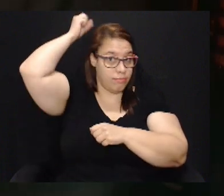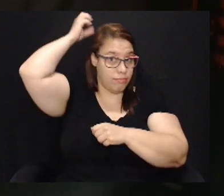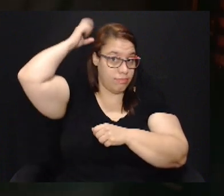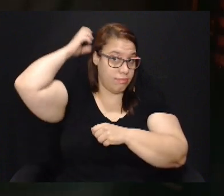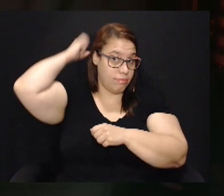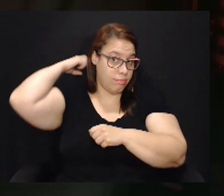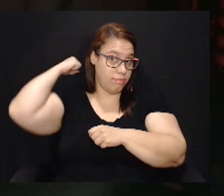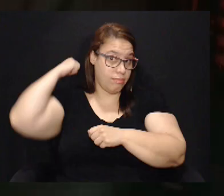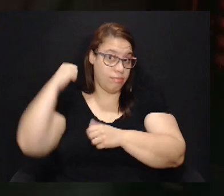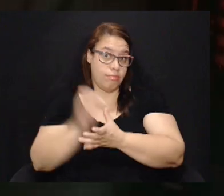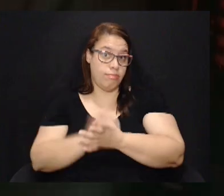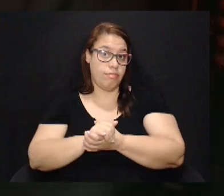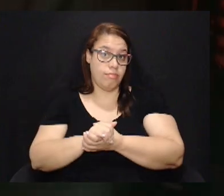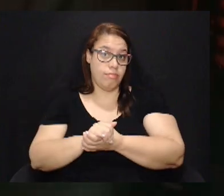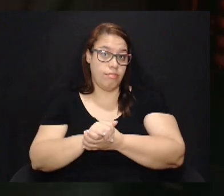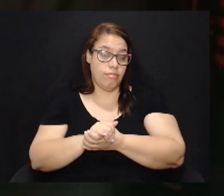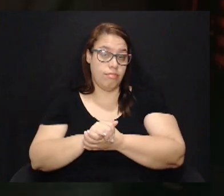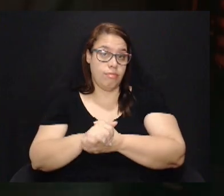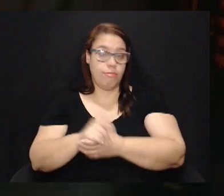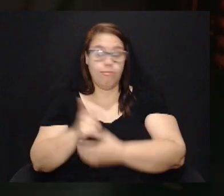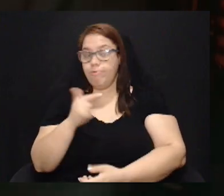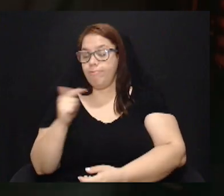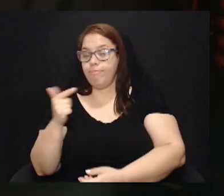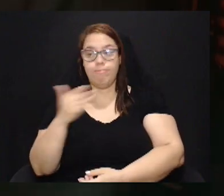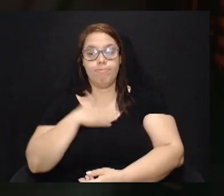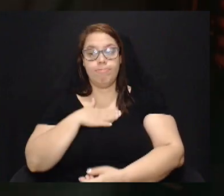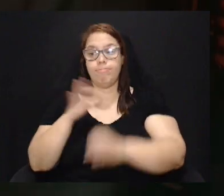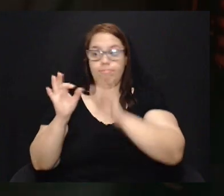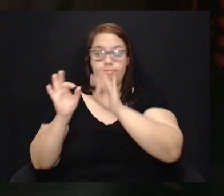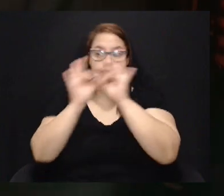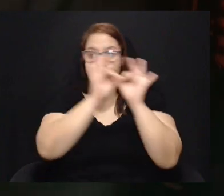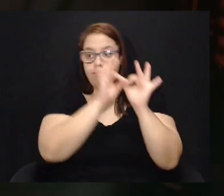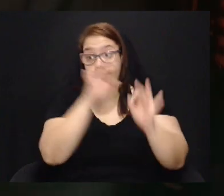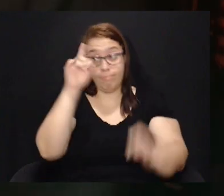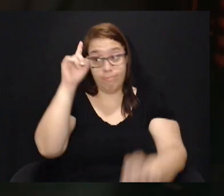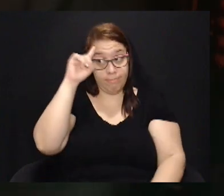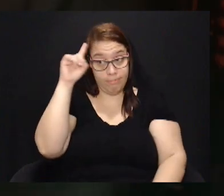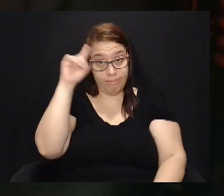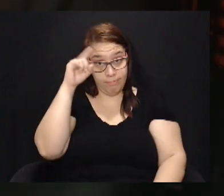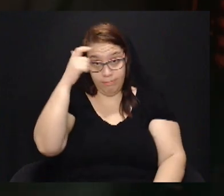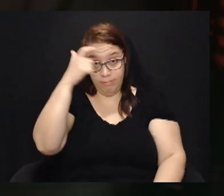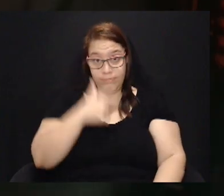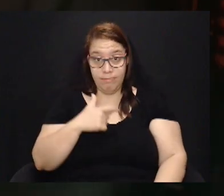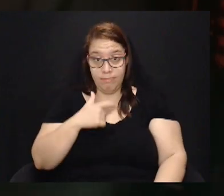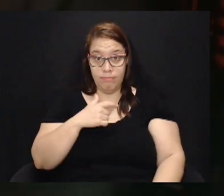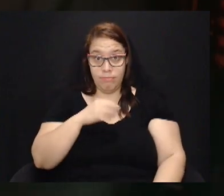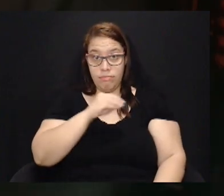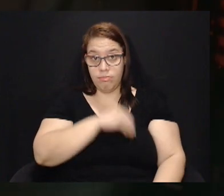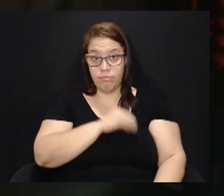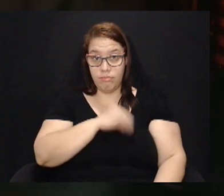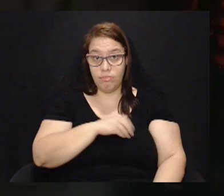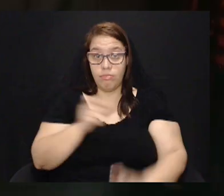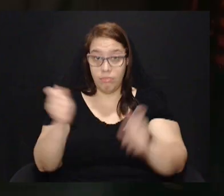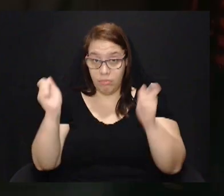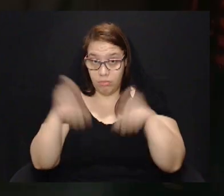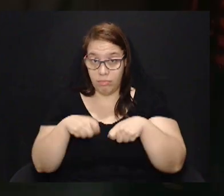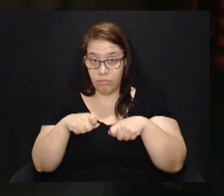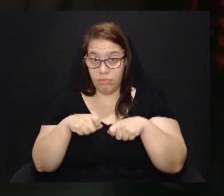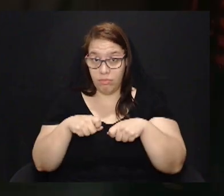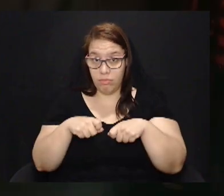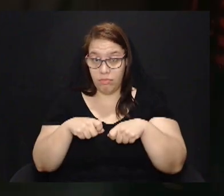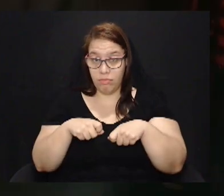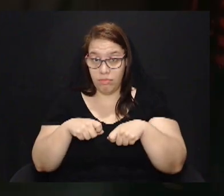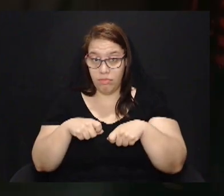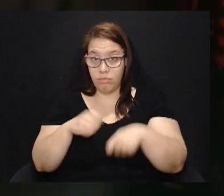que não faz parte da minha rotina, do meu cotidiano, porque eu sou um assalariado. É possível a gente ter uma